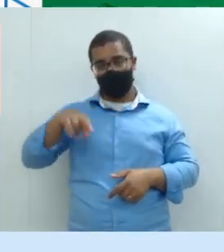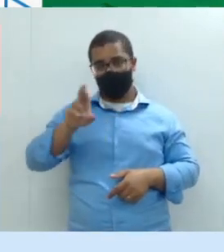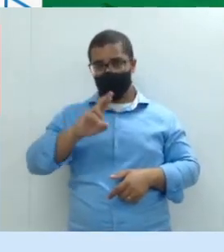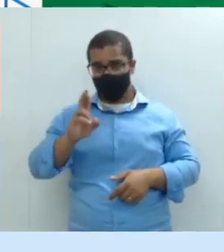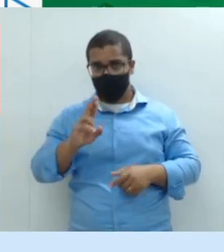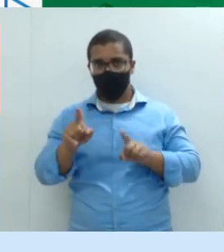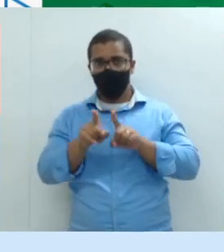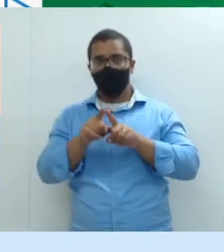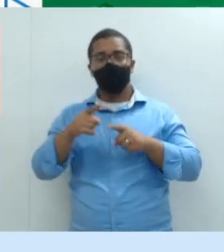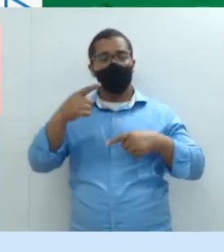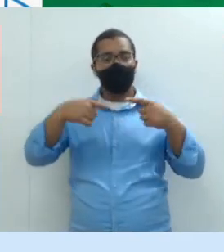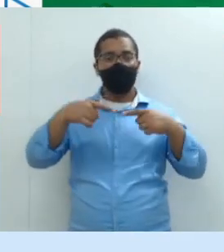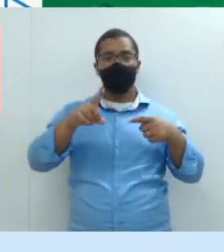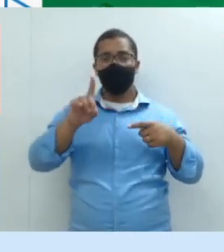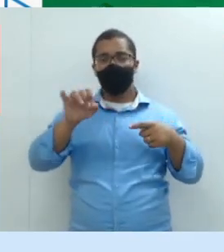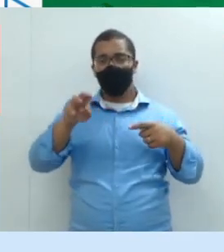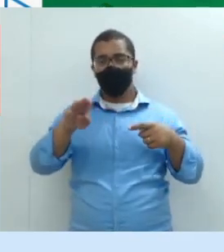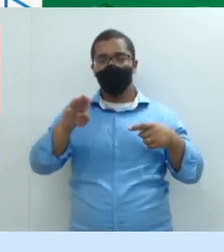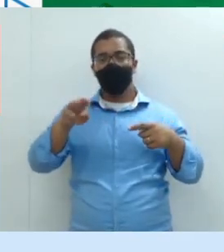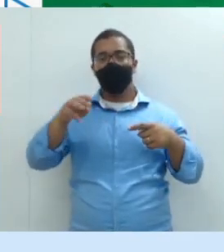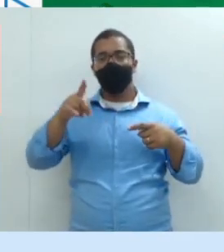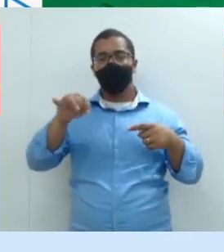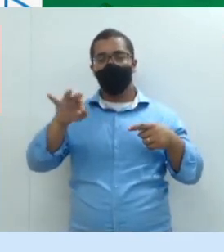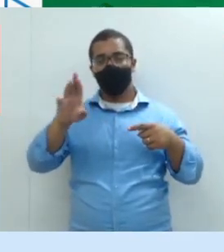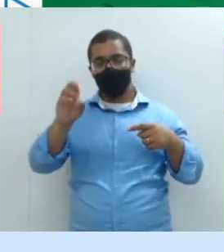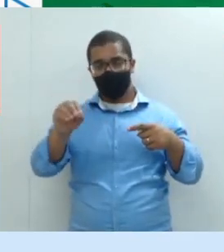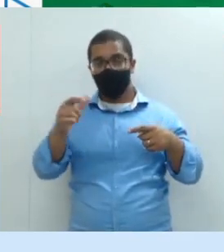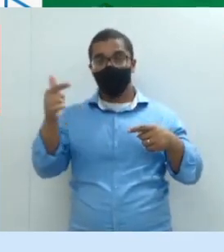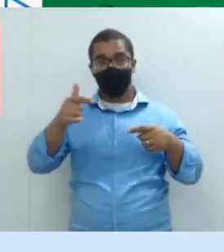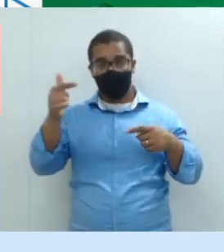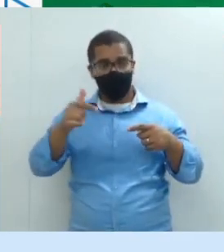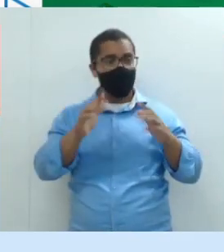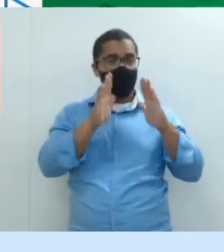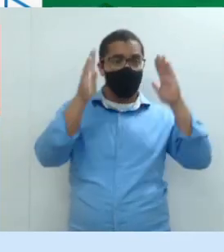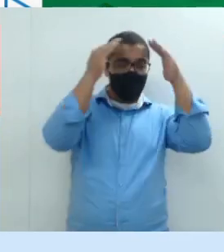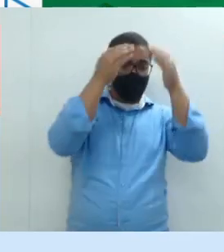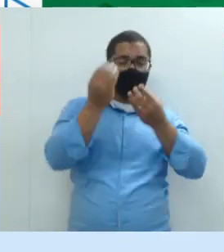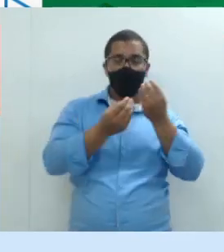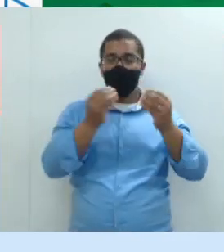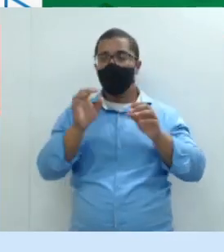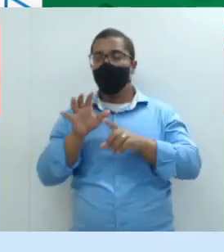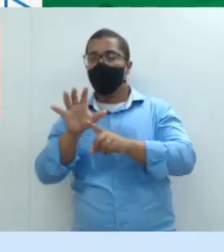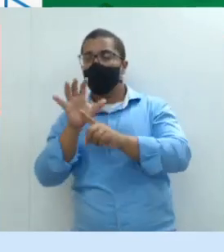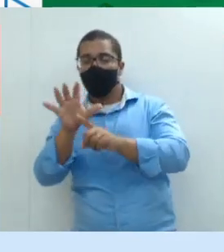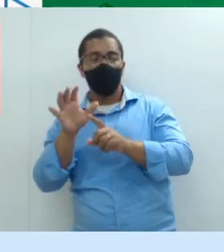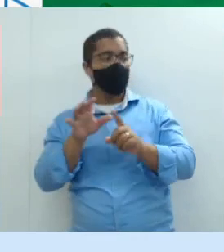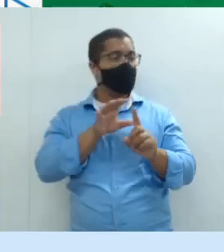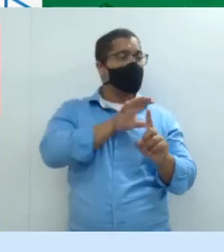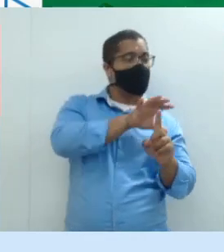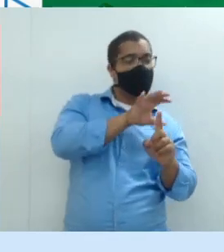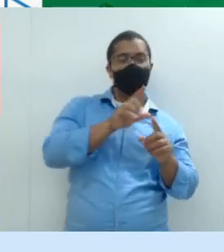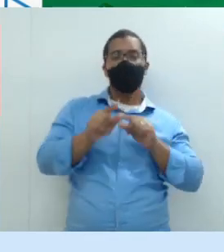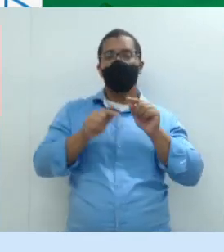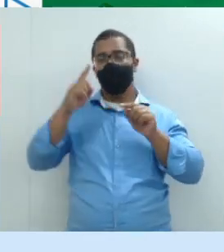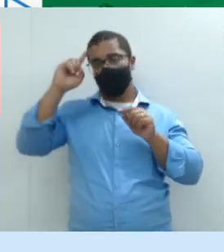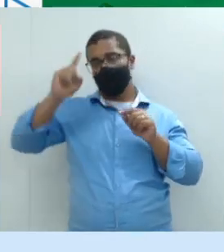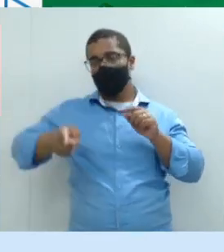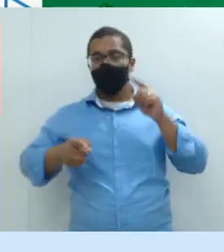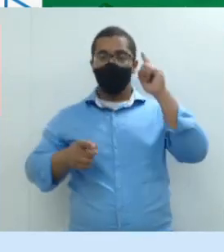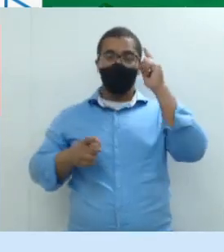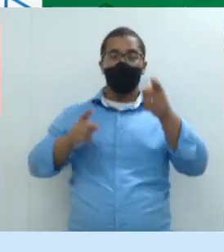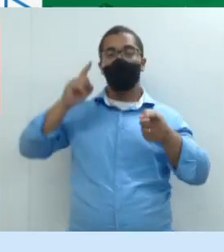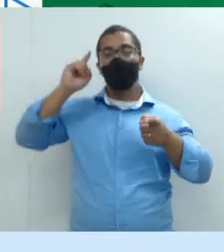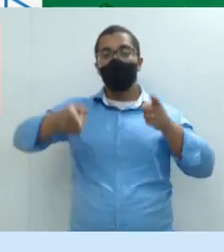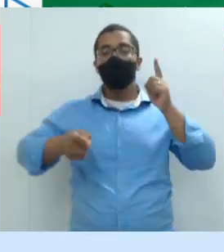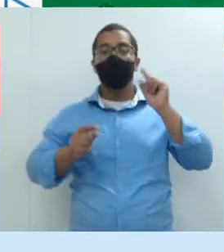a briga entre Dom Pedro II, né, e o Papa, nessa briga de quem tem mais influência. Será que é a igreja, o Papa que manda a ordem e os